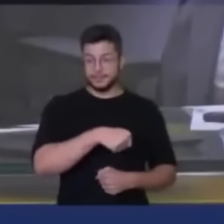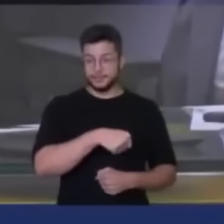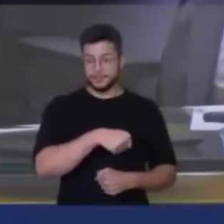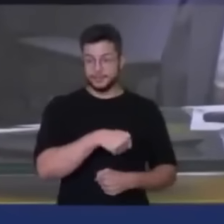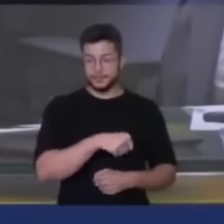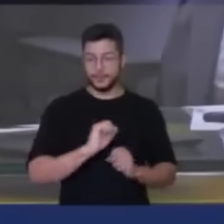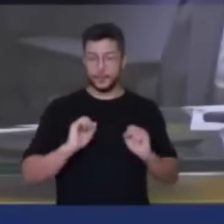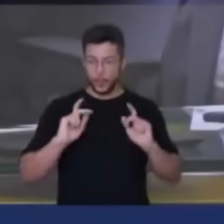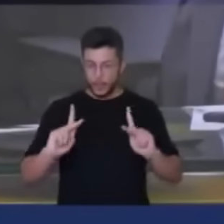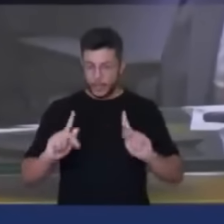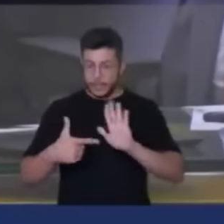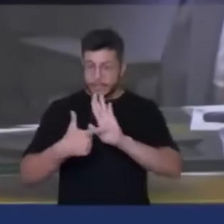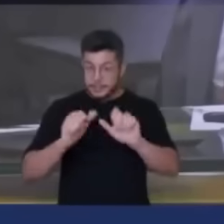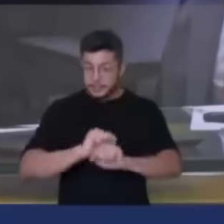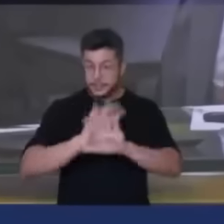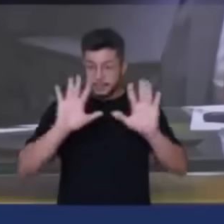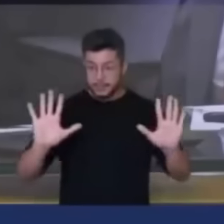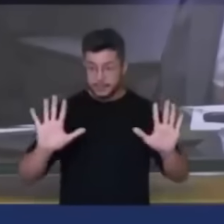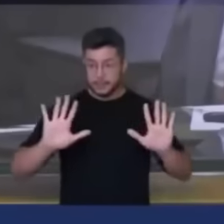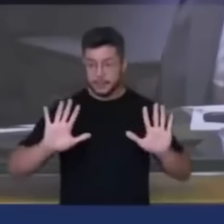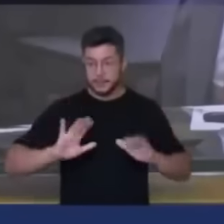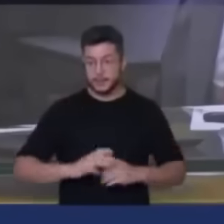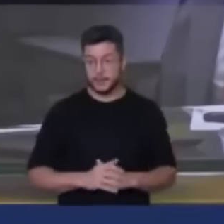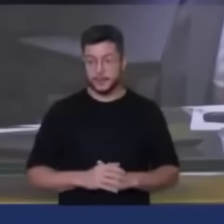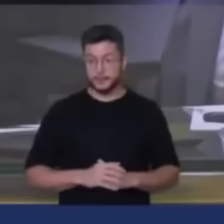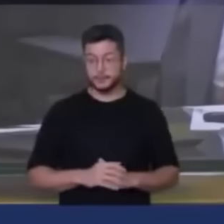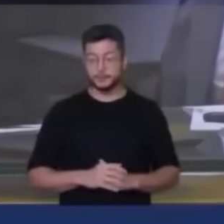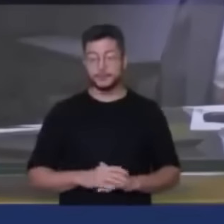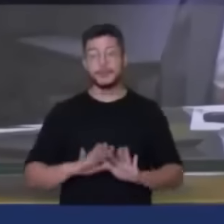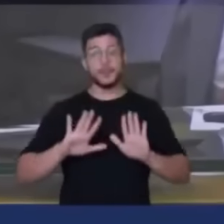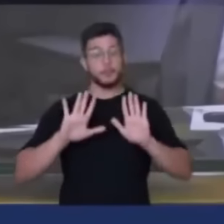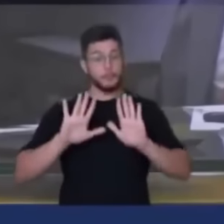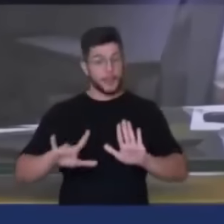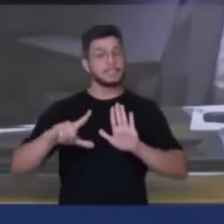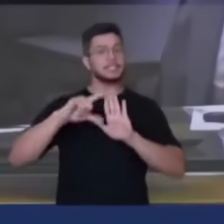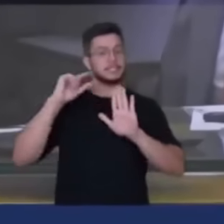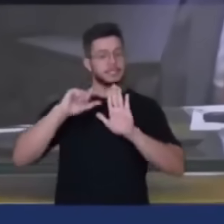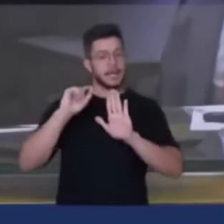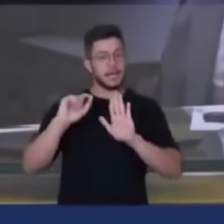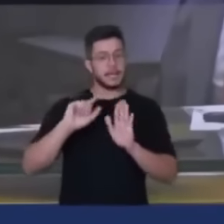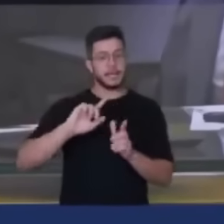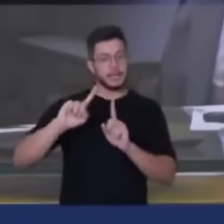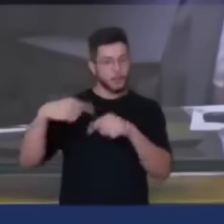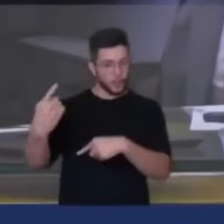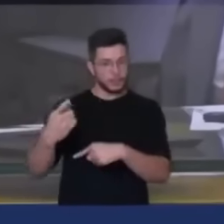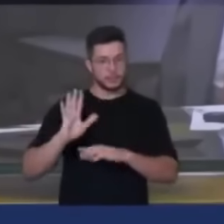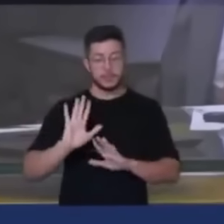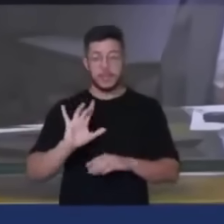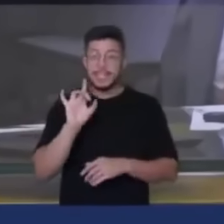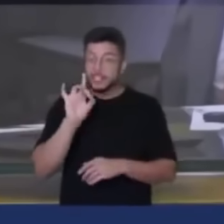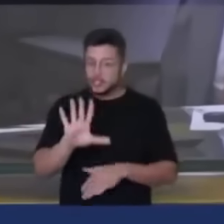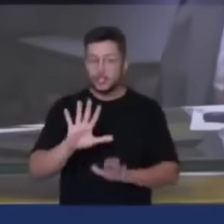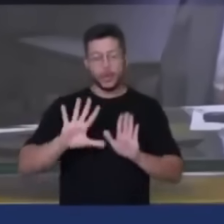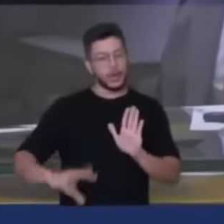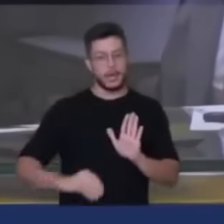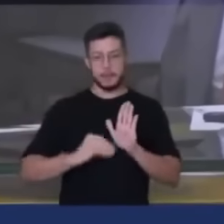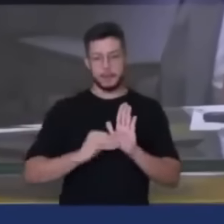para esclarecimento. Ressalvados os destaques, né, presidente? Ressalvados os destaques. Nós estamos ainda tratando das emendas, deputado André.